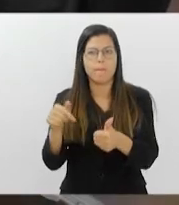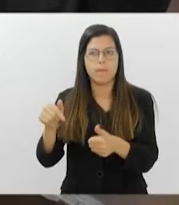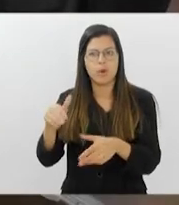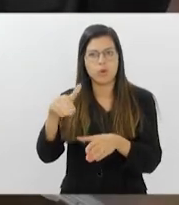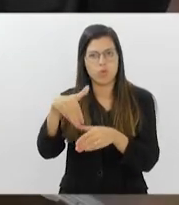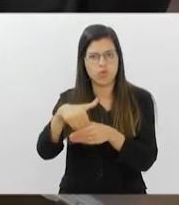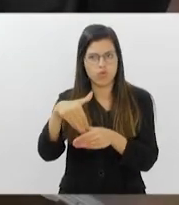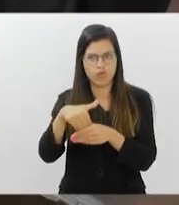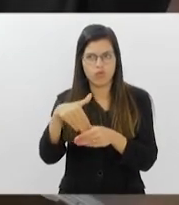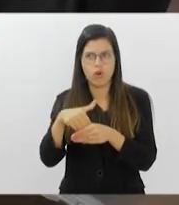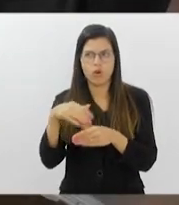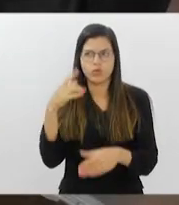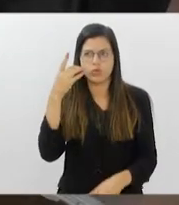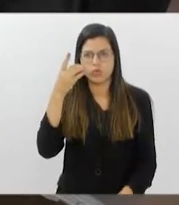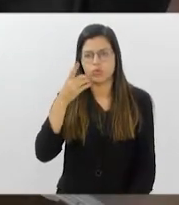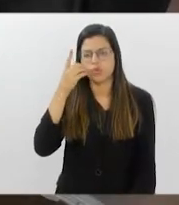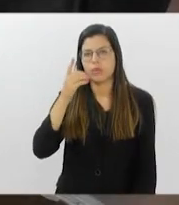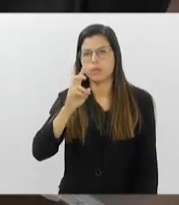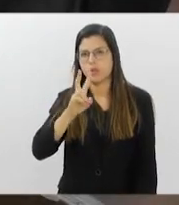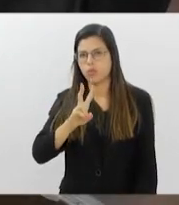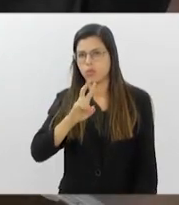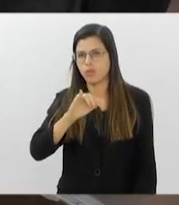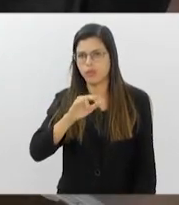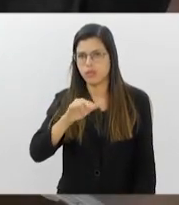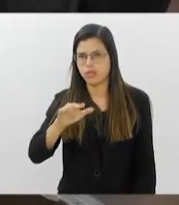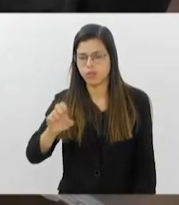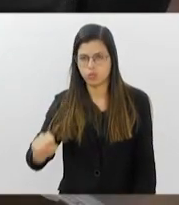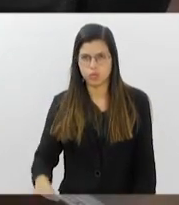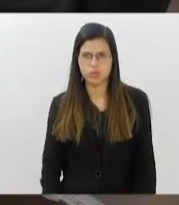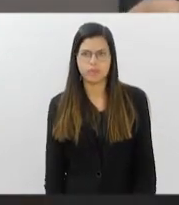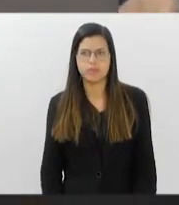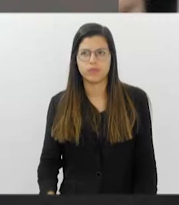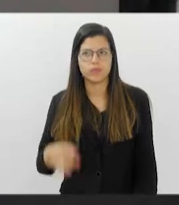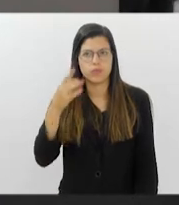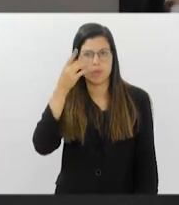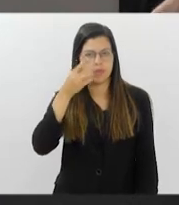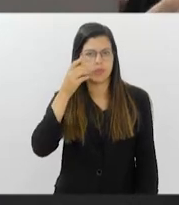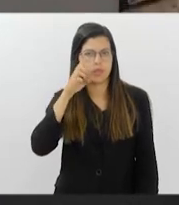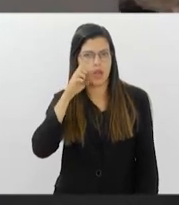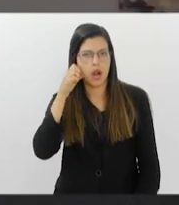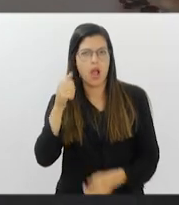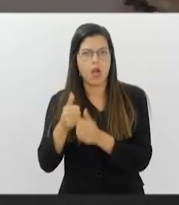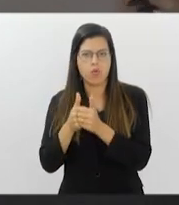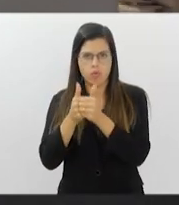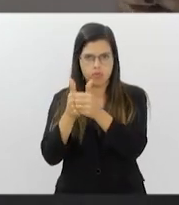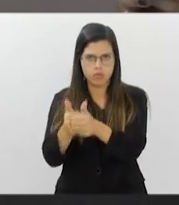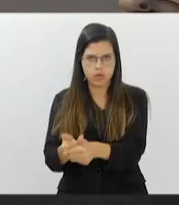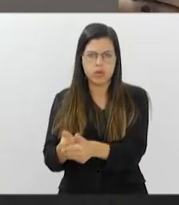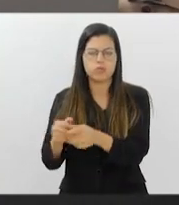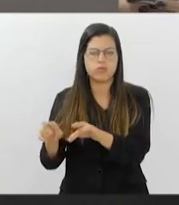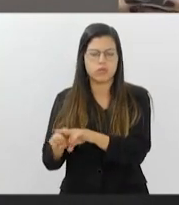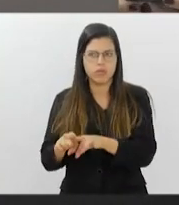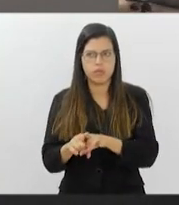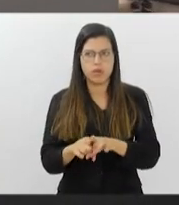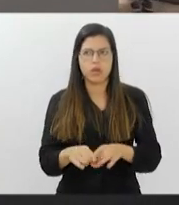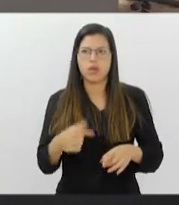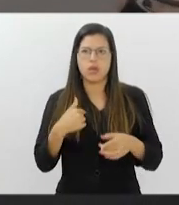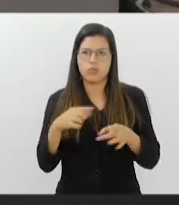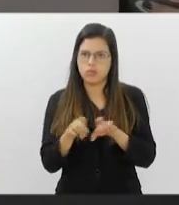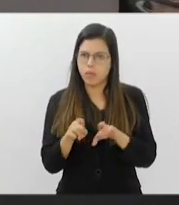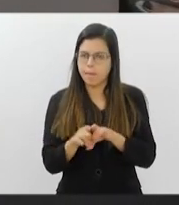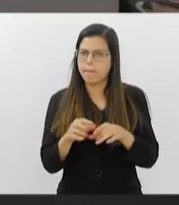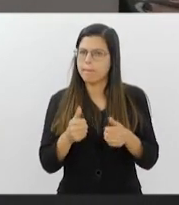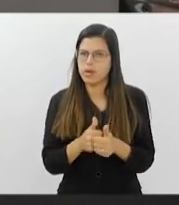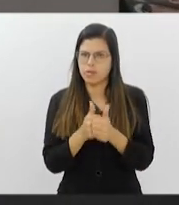nobre constitucionalista Vinícius Cozzolino. Deputada Élica. Acompanho o deputado Cozzolino. Eu também acompanho o